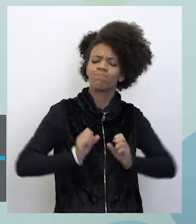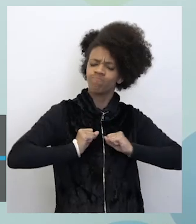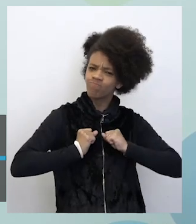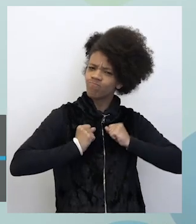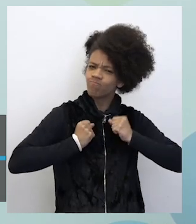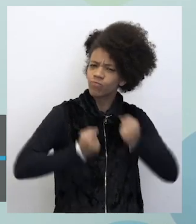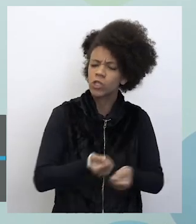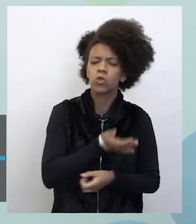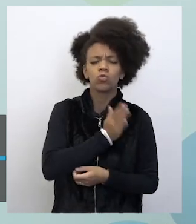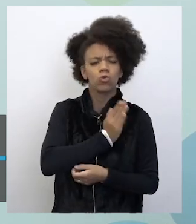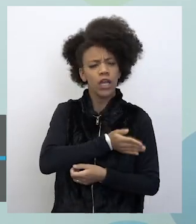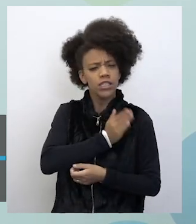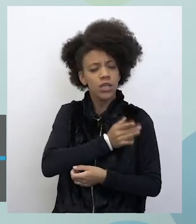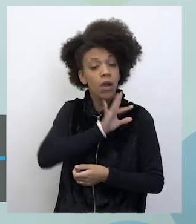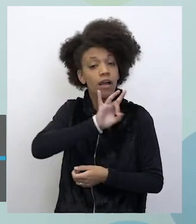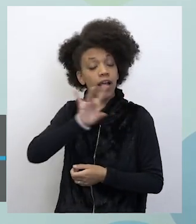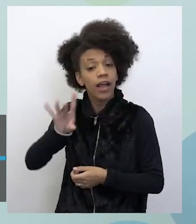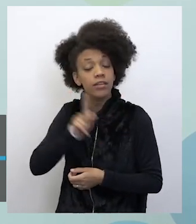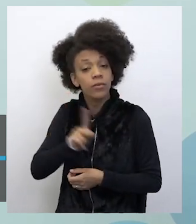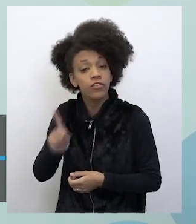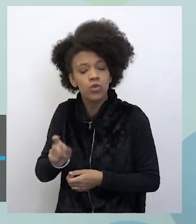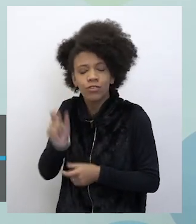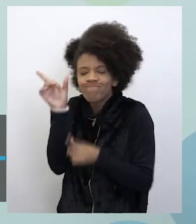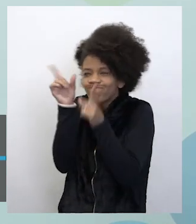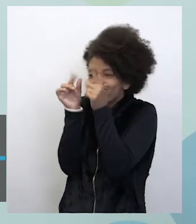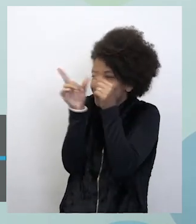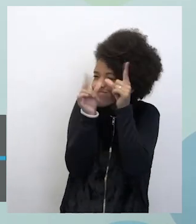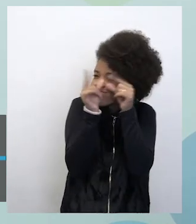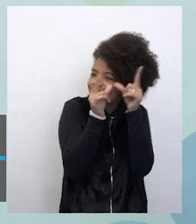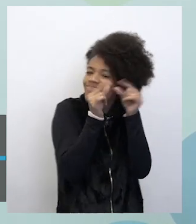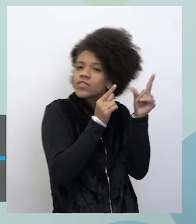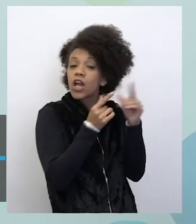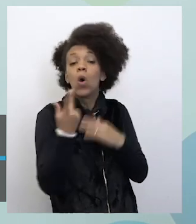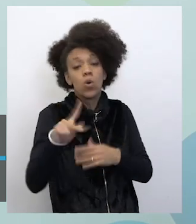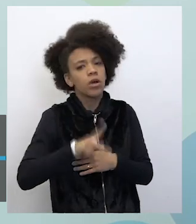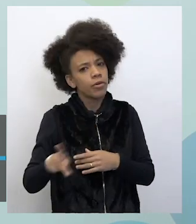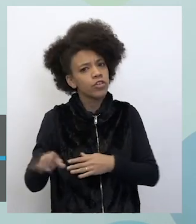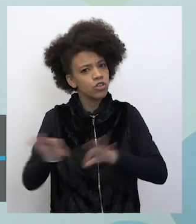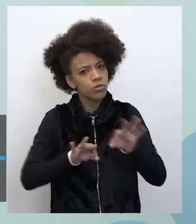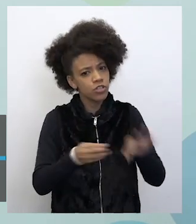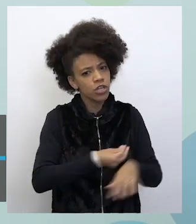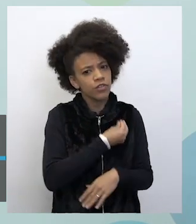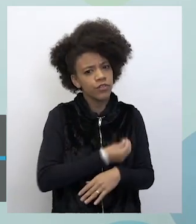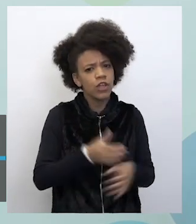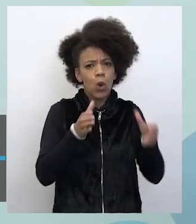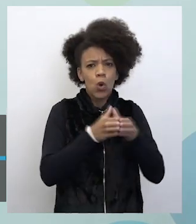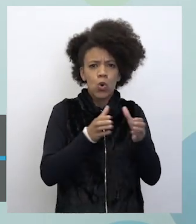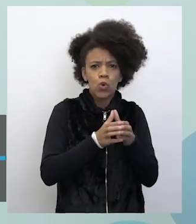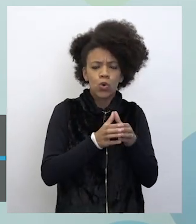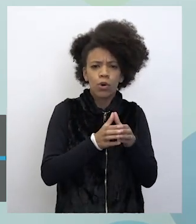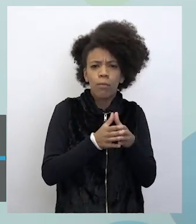com o coração, cada professor que tem o brilho nos olhos, o seu professor de projeto de vida, a equipe do Instituto Ayrton